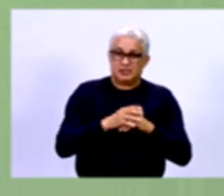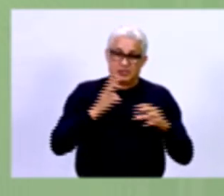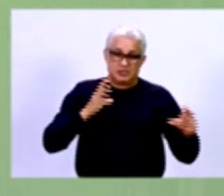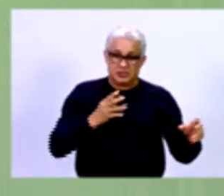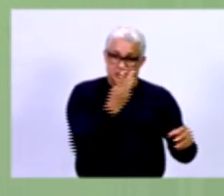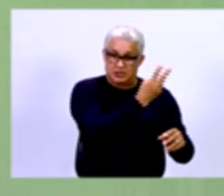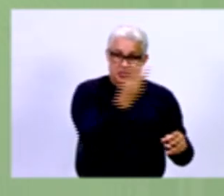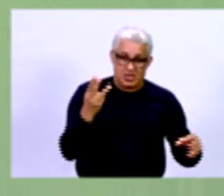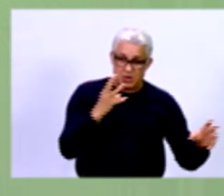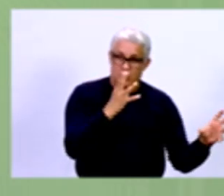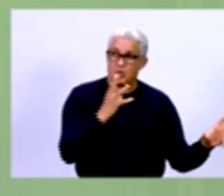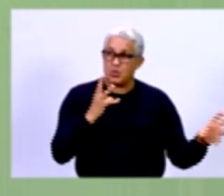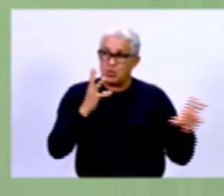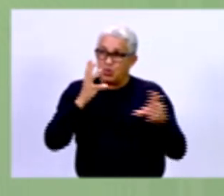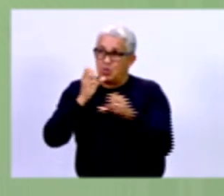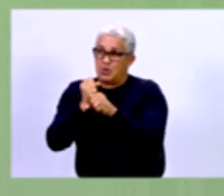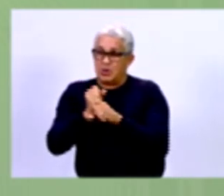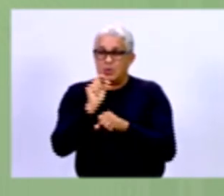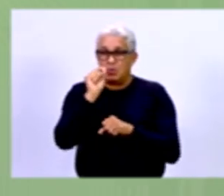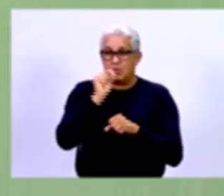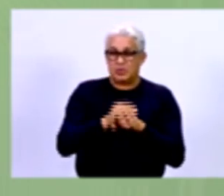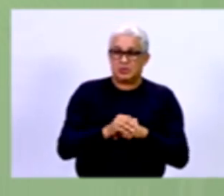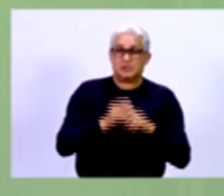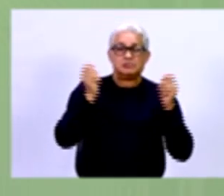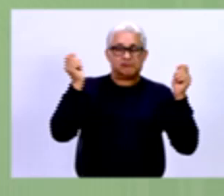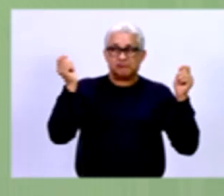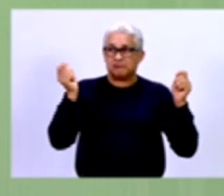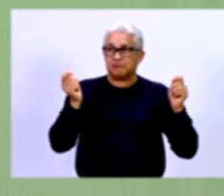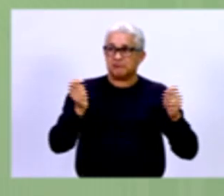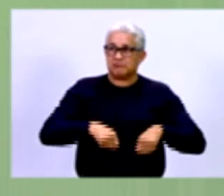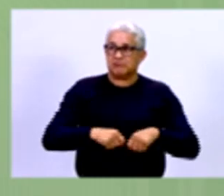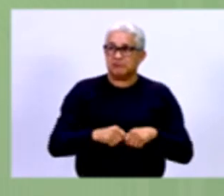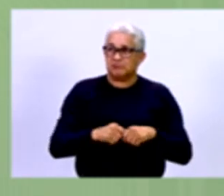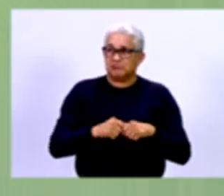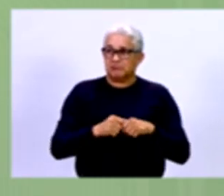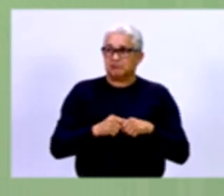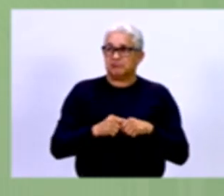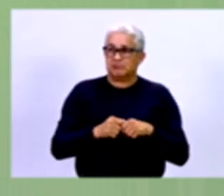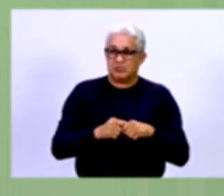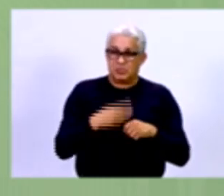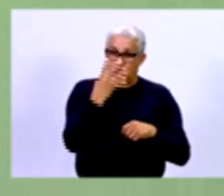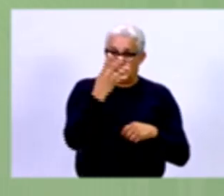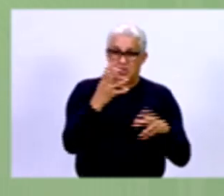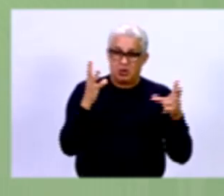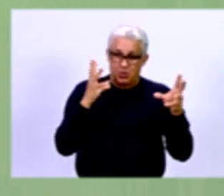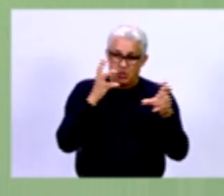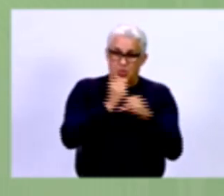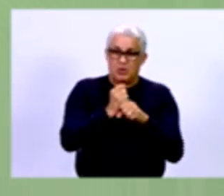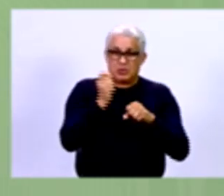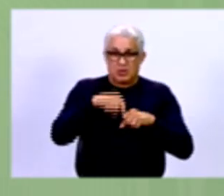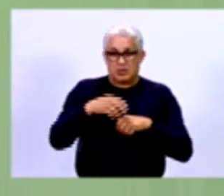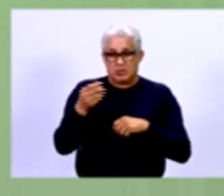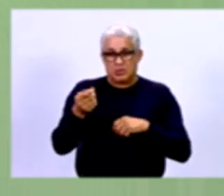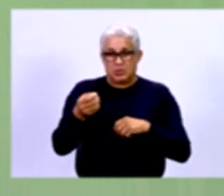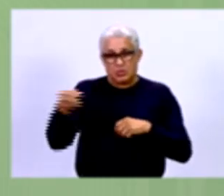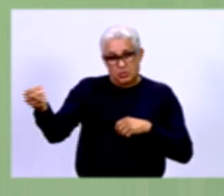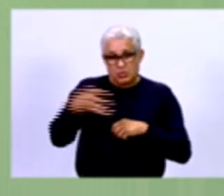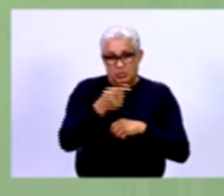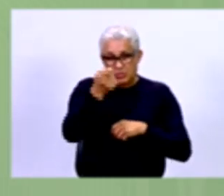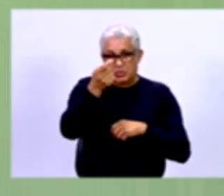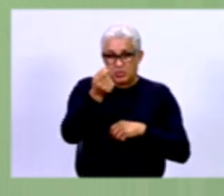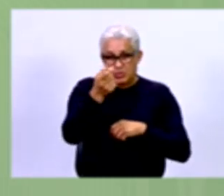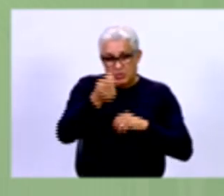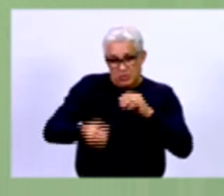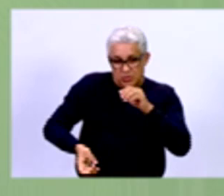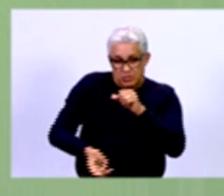dessas poupanças indica a capacidade da economia a realizar novos investimentos a fim de garantir o crescimento do